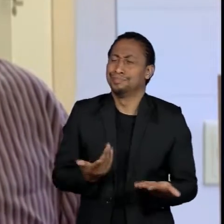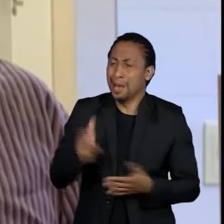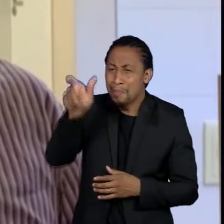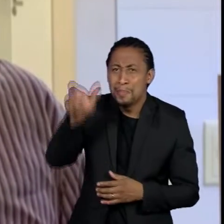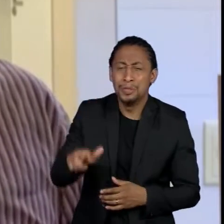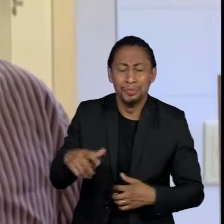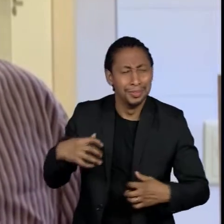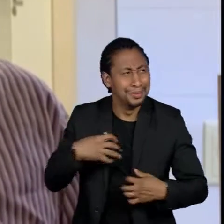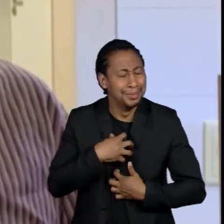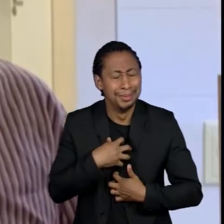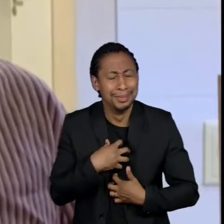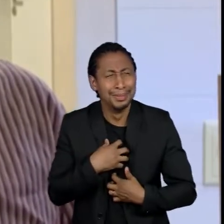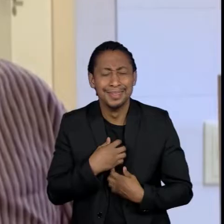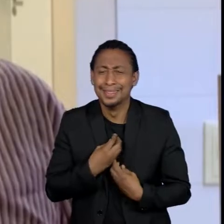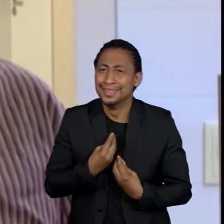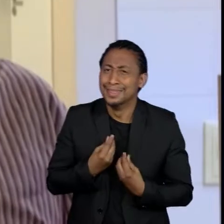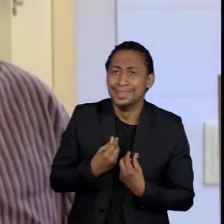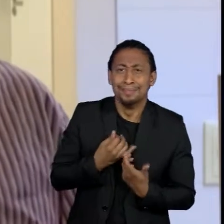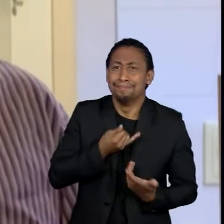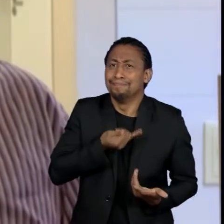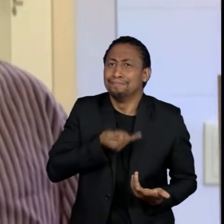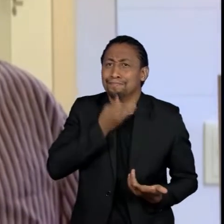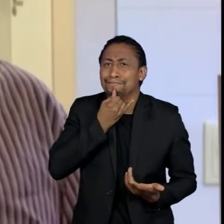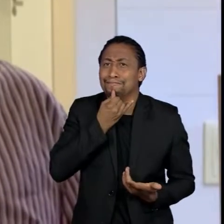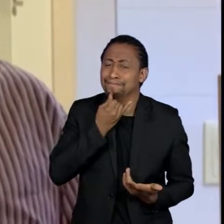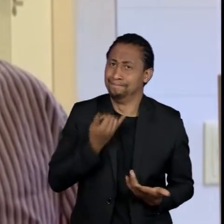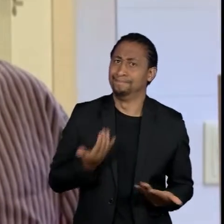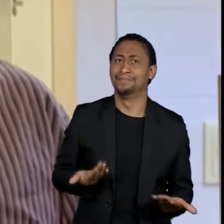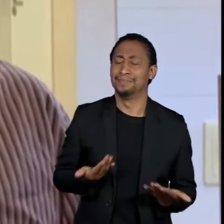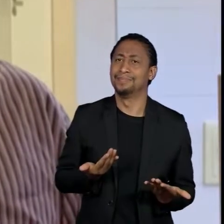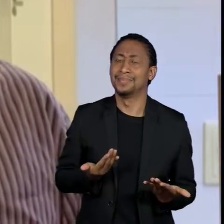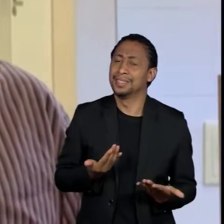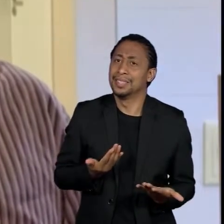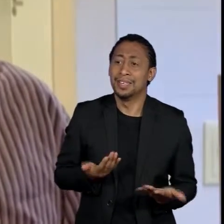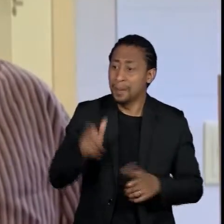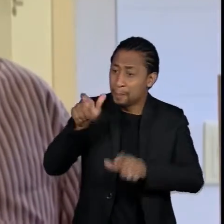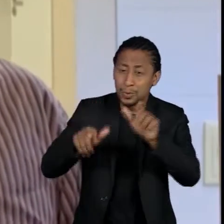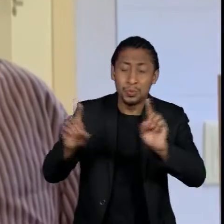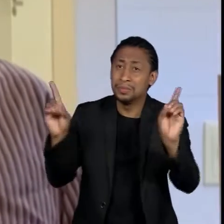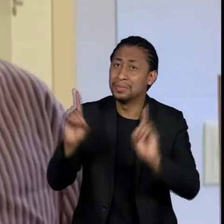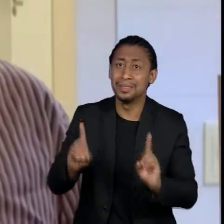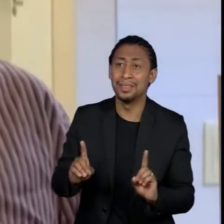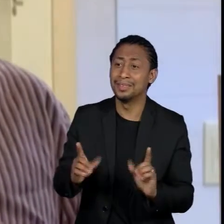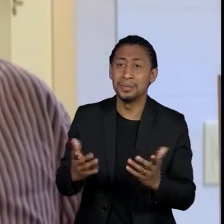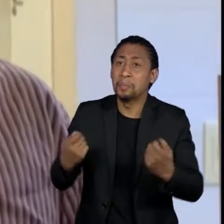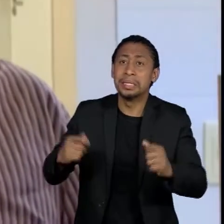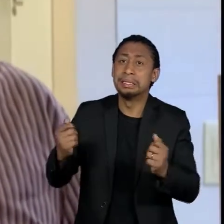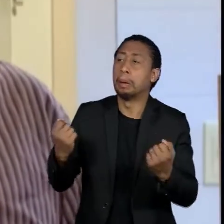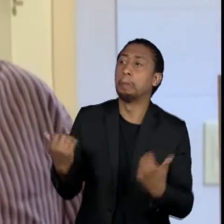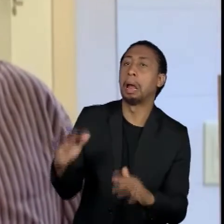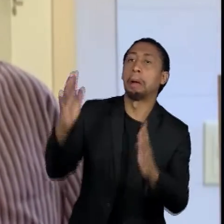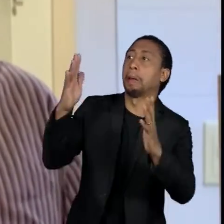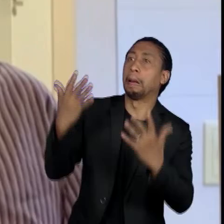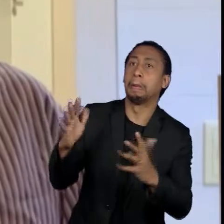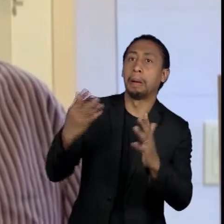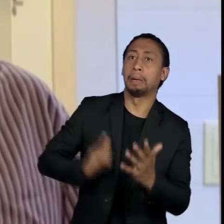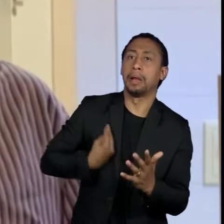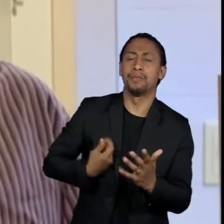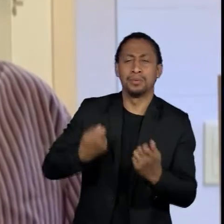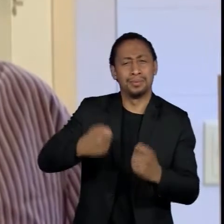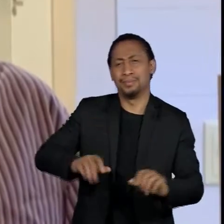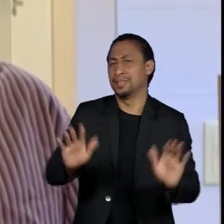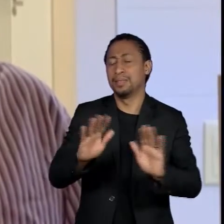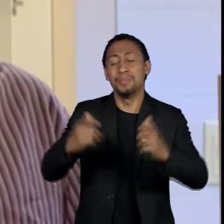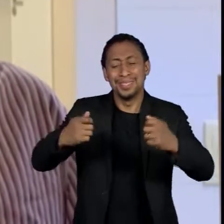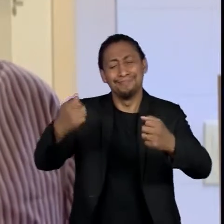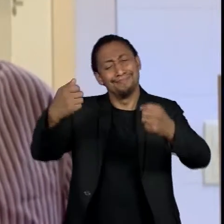com deficiência, é uma atitude que macula a imagem da pessoa com deficiência. Então a gente precisa falar muito sobre isso, explicar muito